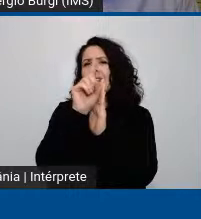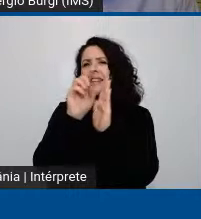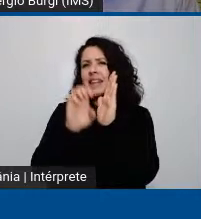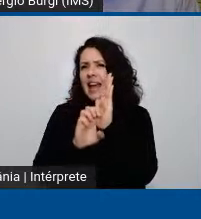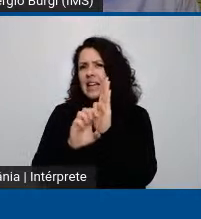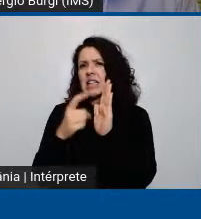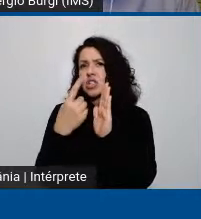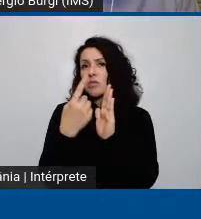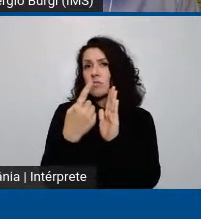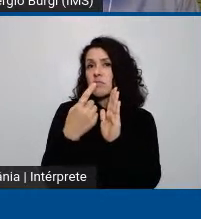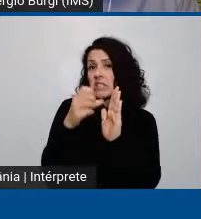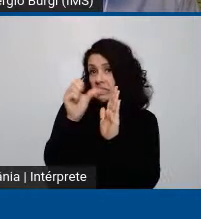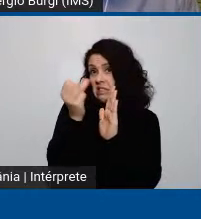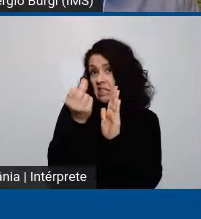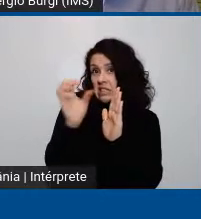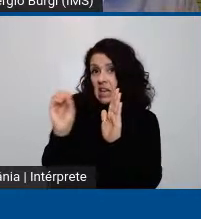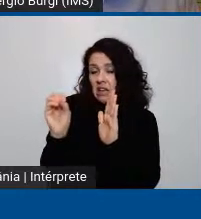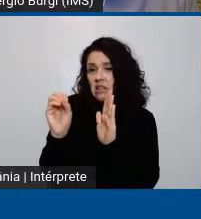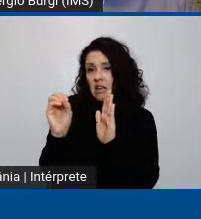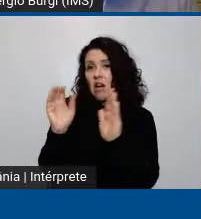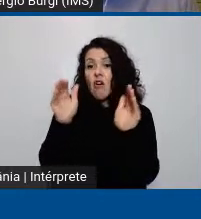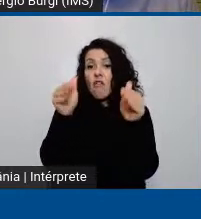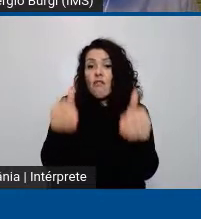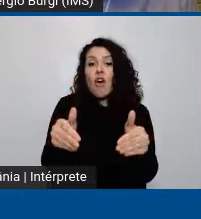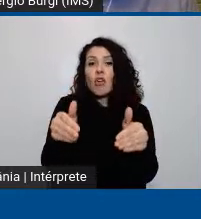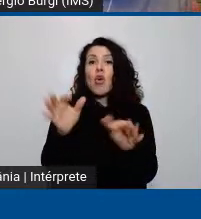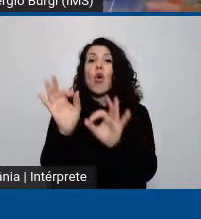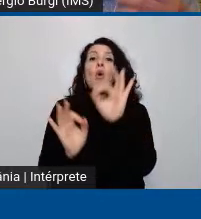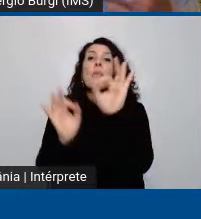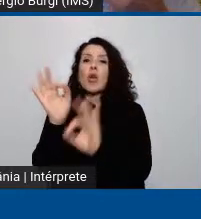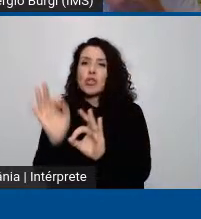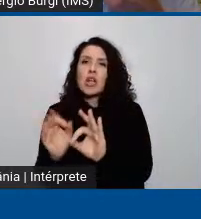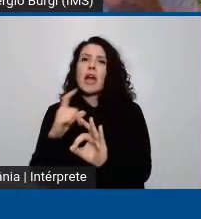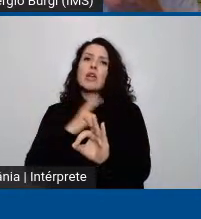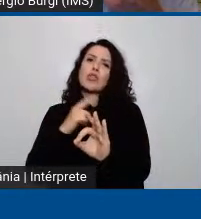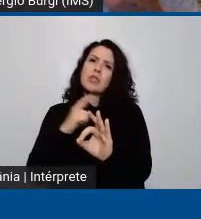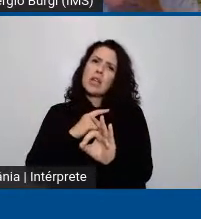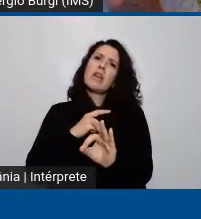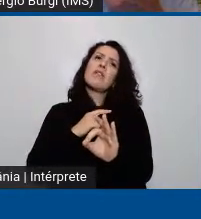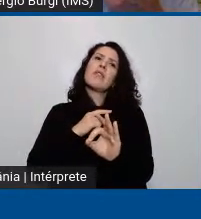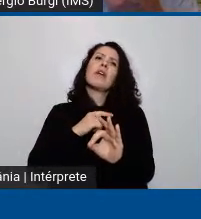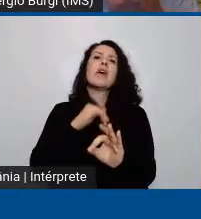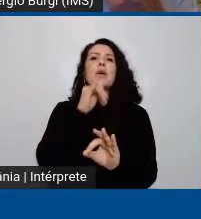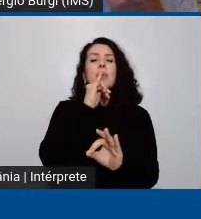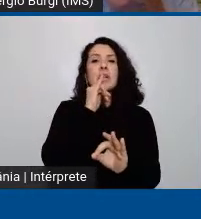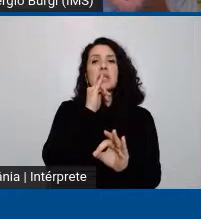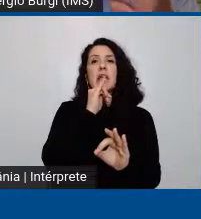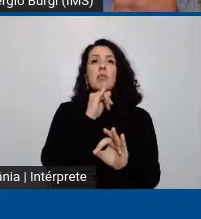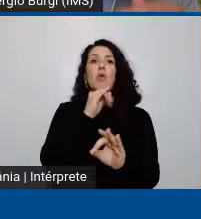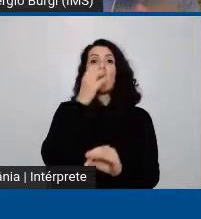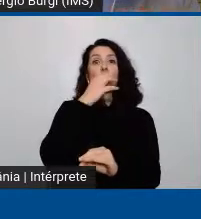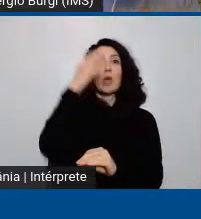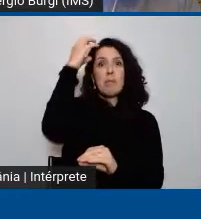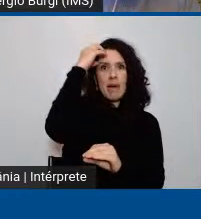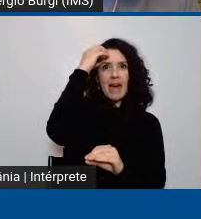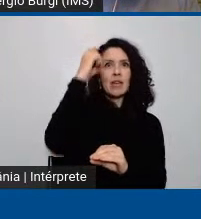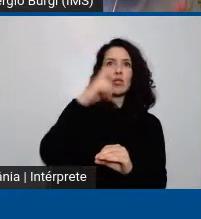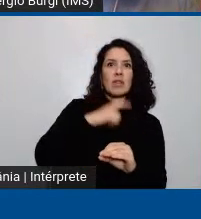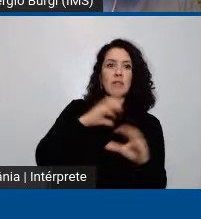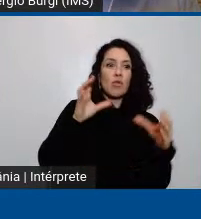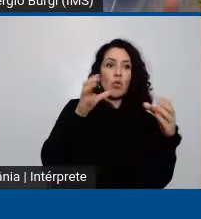profissionalmente, muito voltado a projetos comissionados, foi fotógrafo da Comissão Geológica do Império